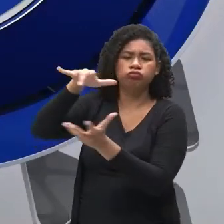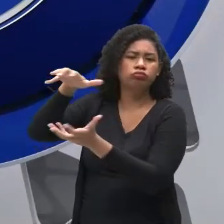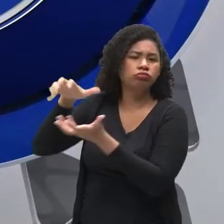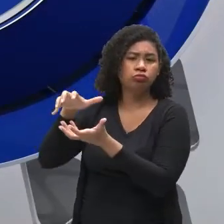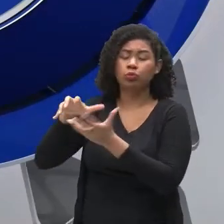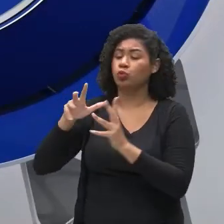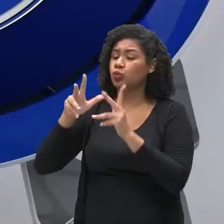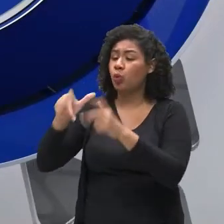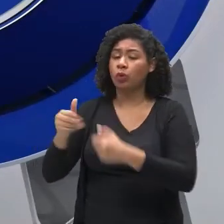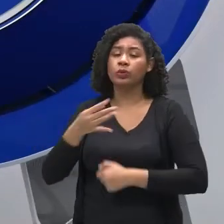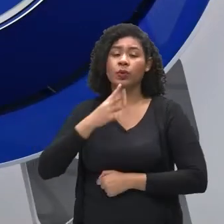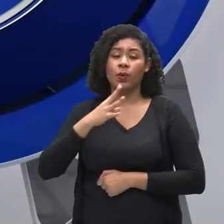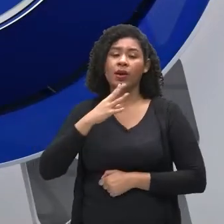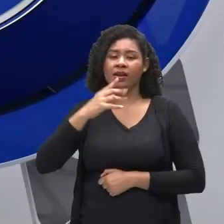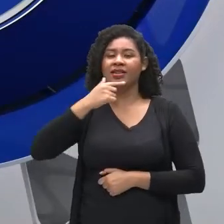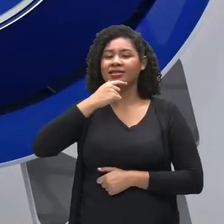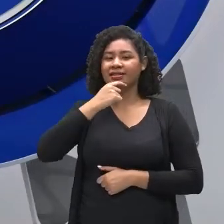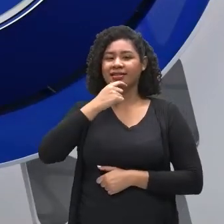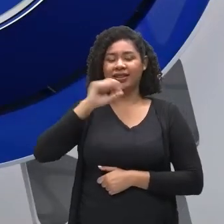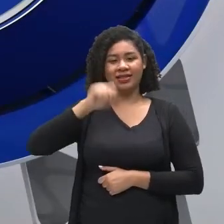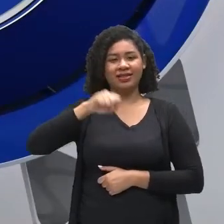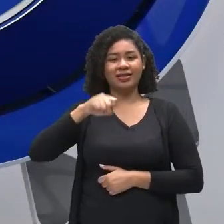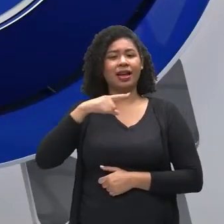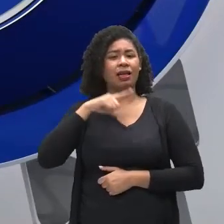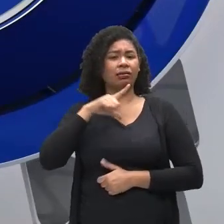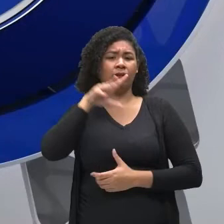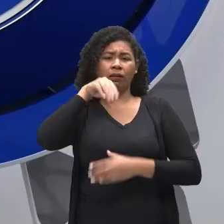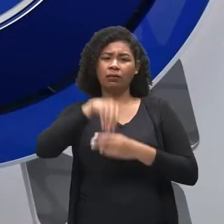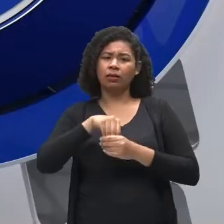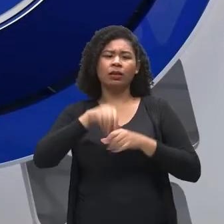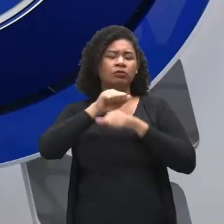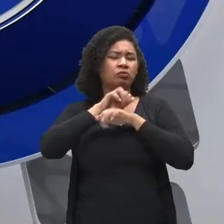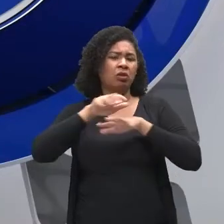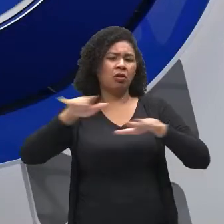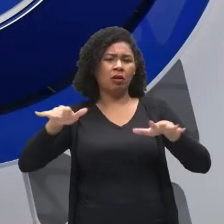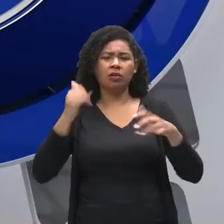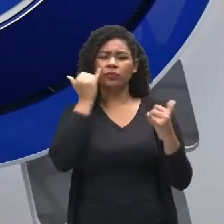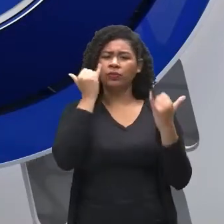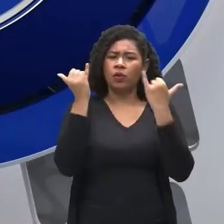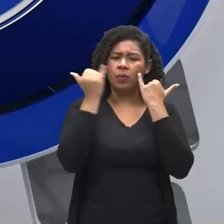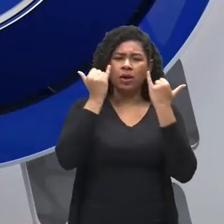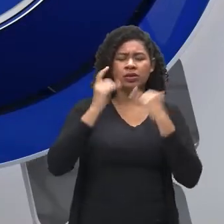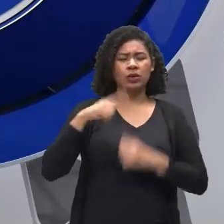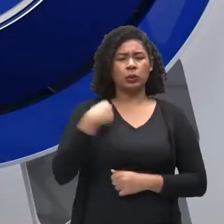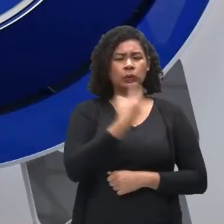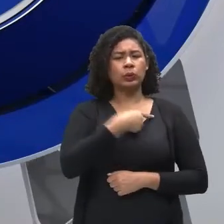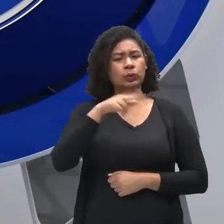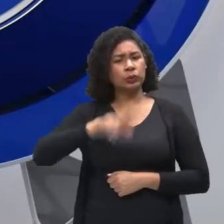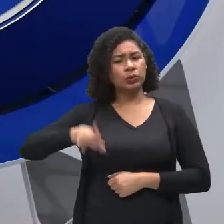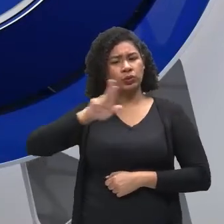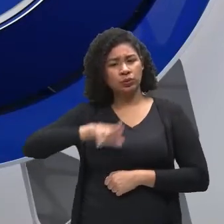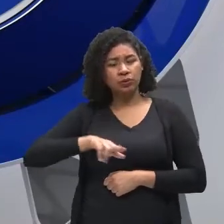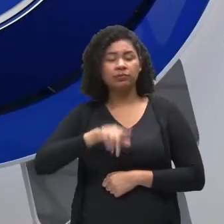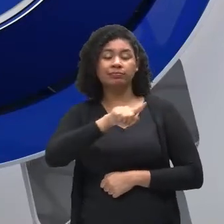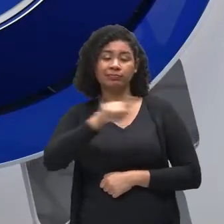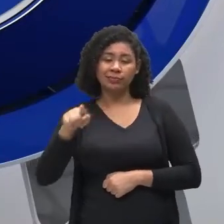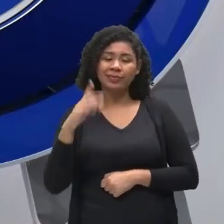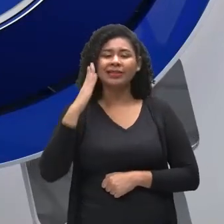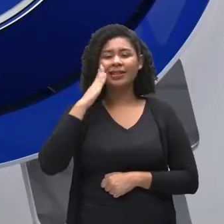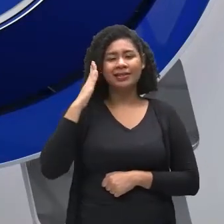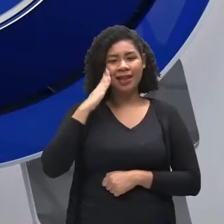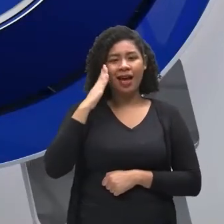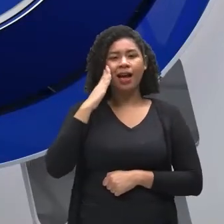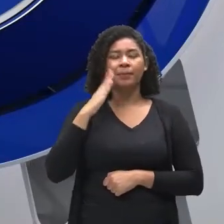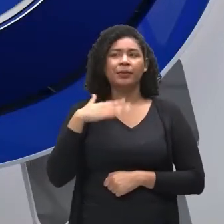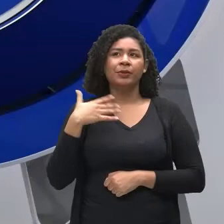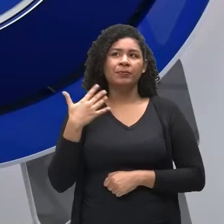está presente na mídia, né? Em tudo que a gente consome. Eu tenho certeza que você sabe